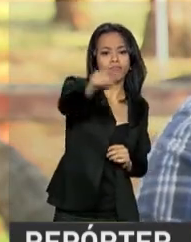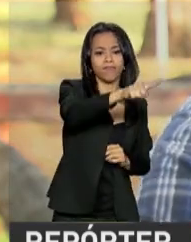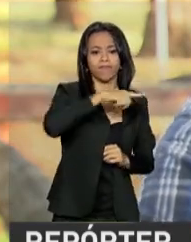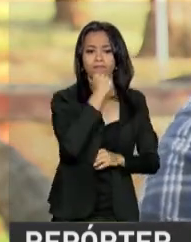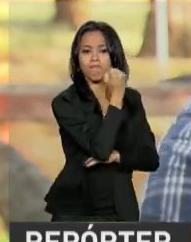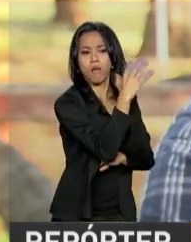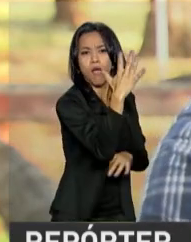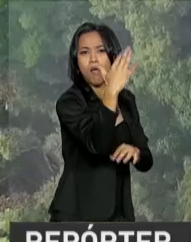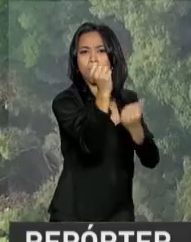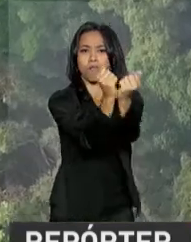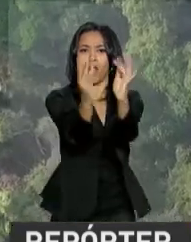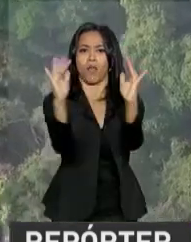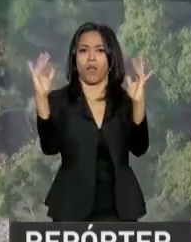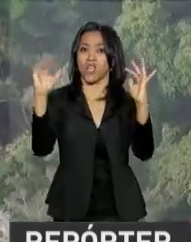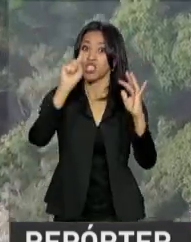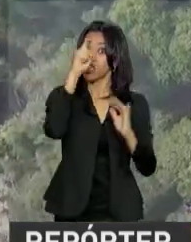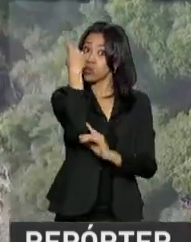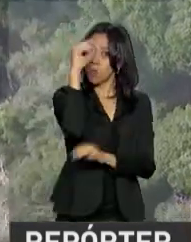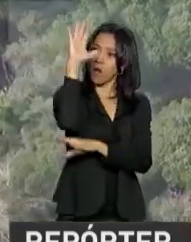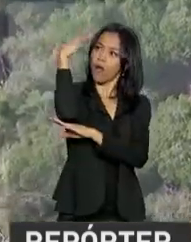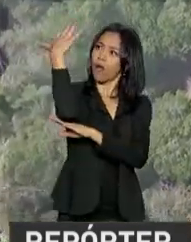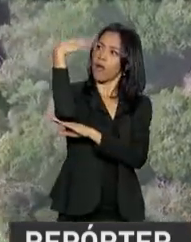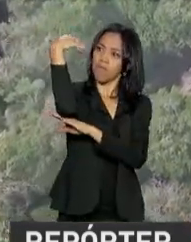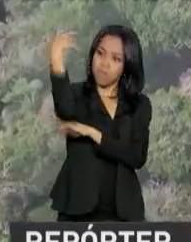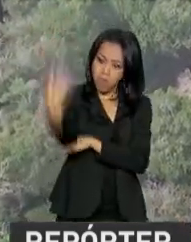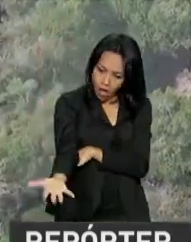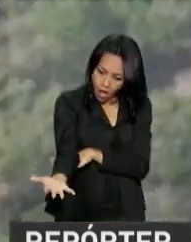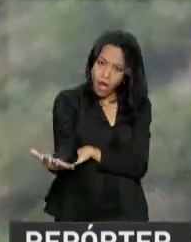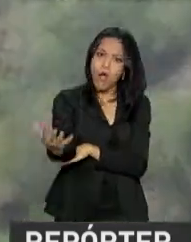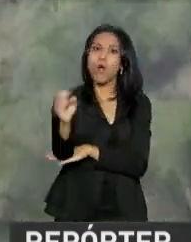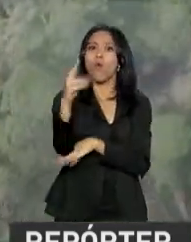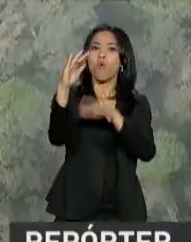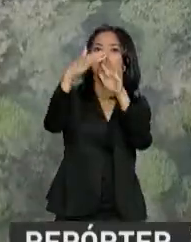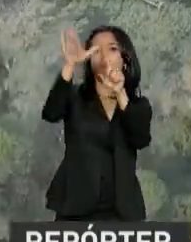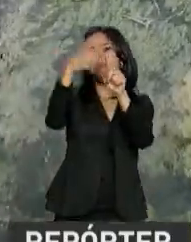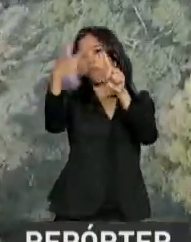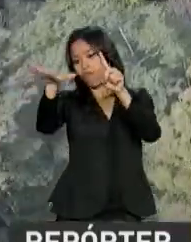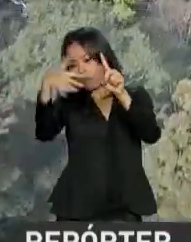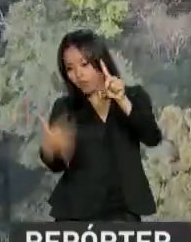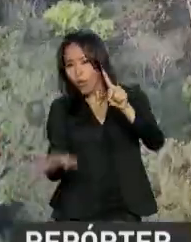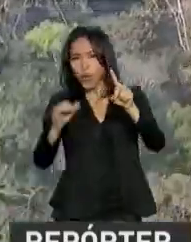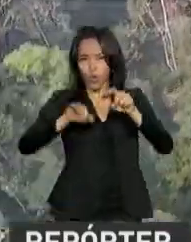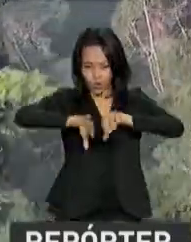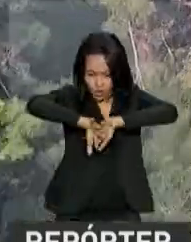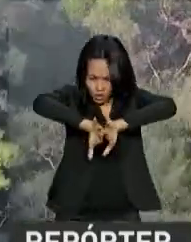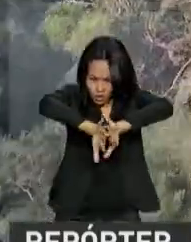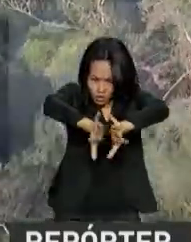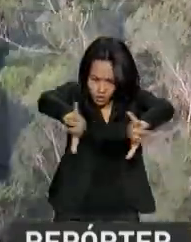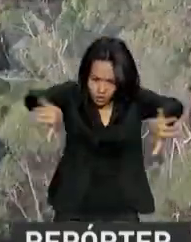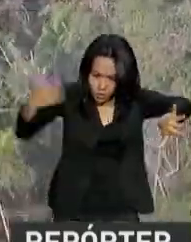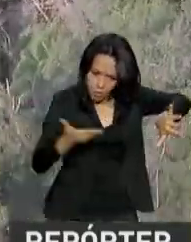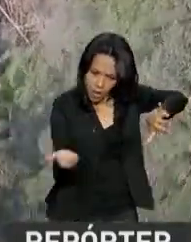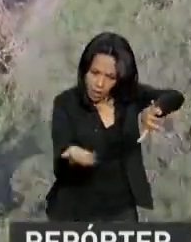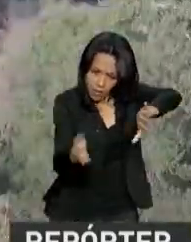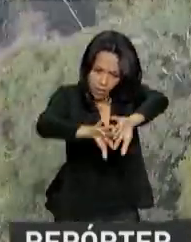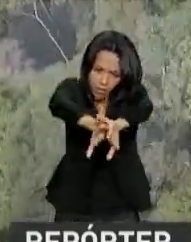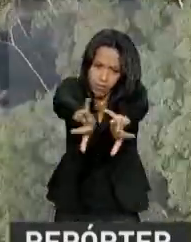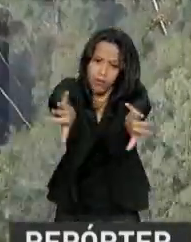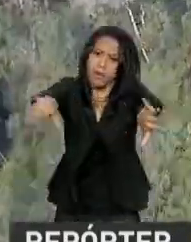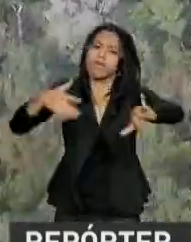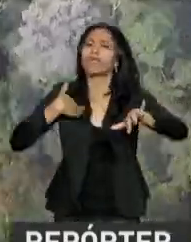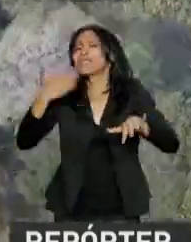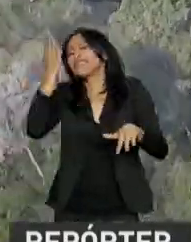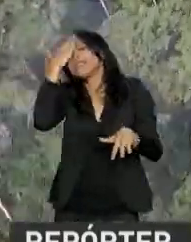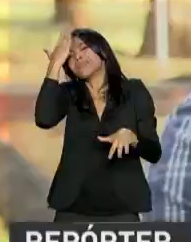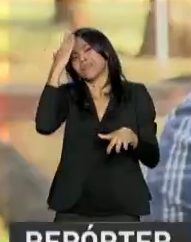cada movimento se uma árvore caiu se uma árvore perdeu as folhas se uma trilha foi aberta e um pátio foi aberto e com